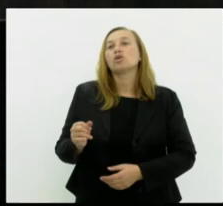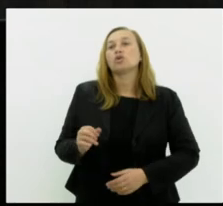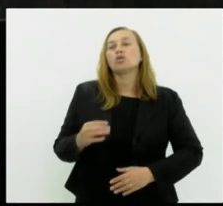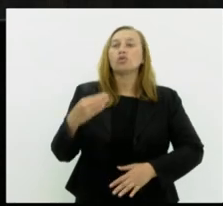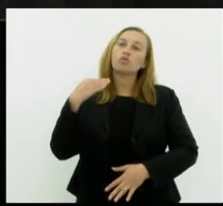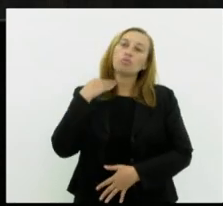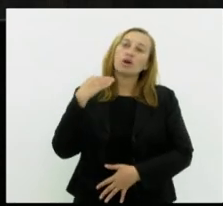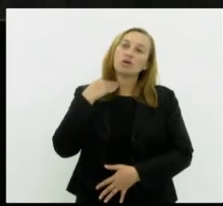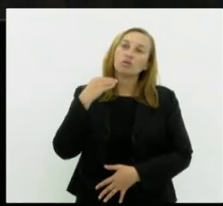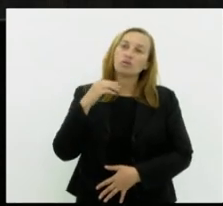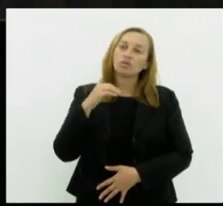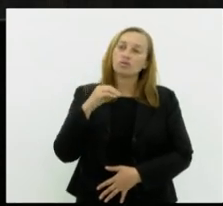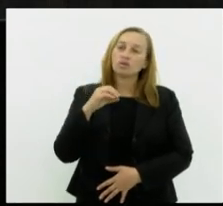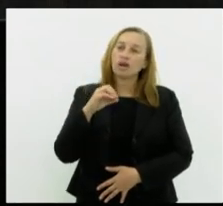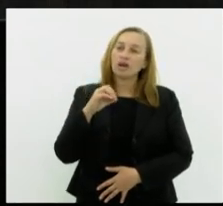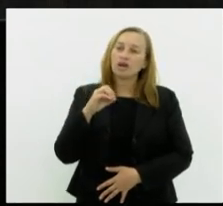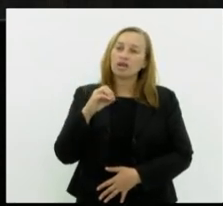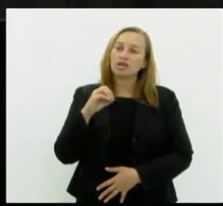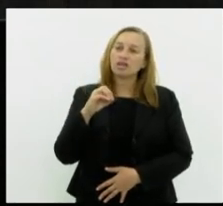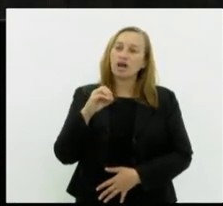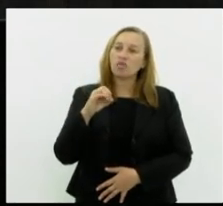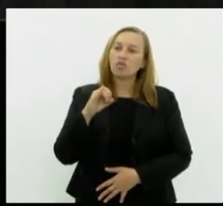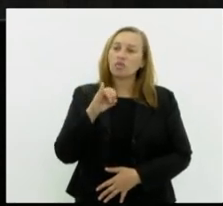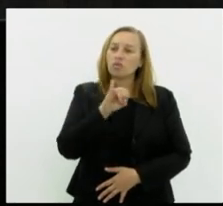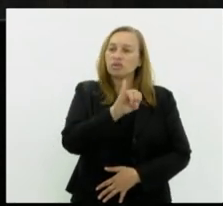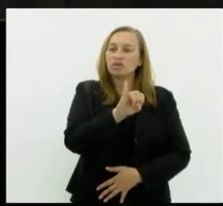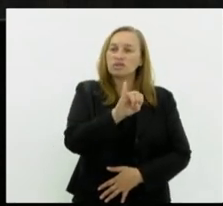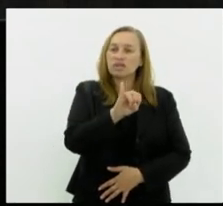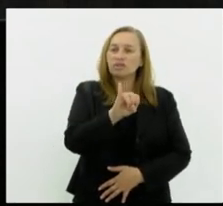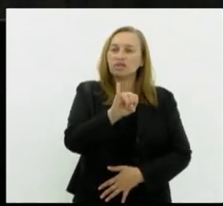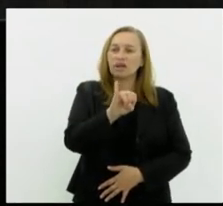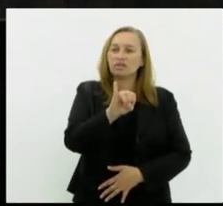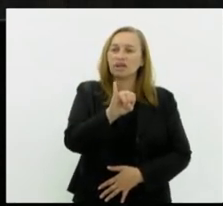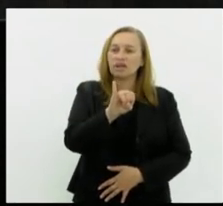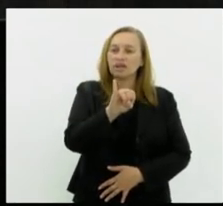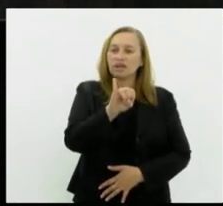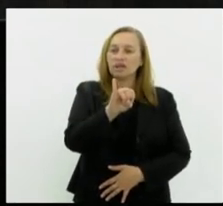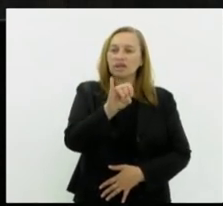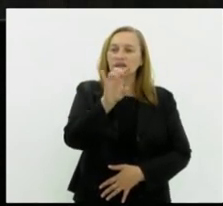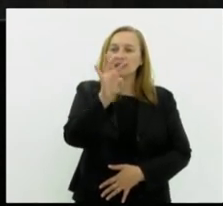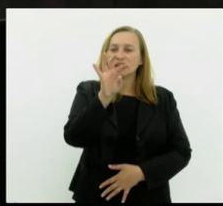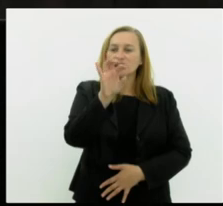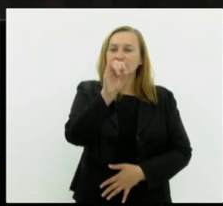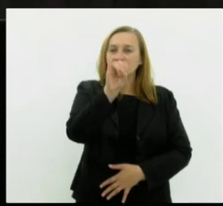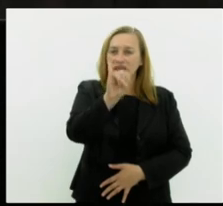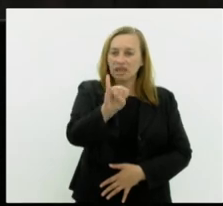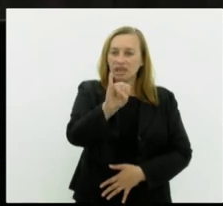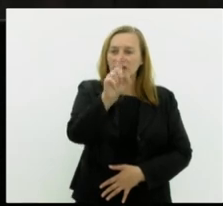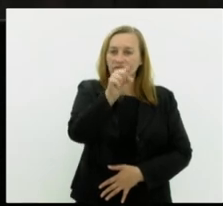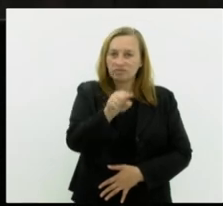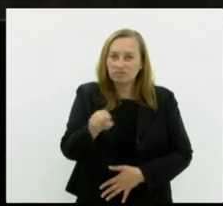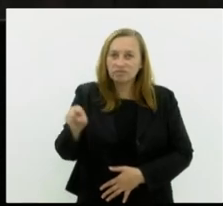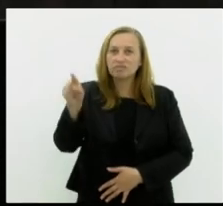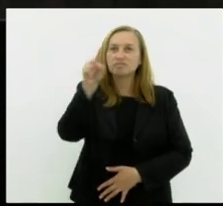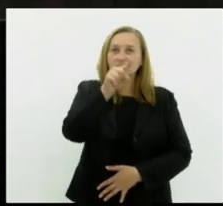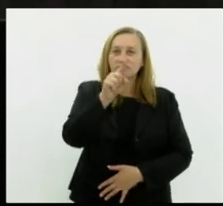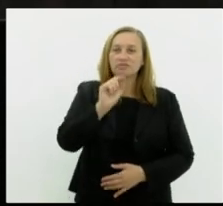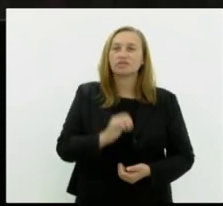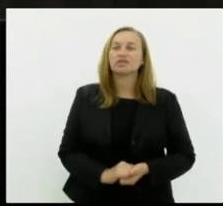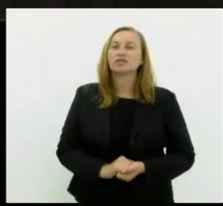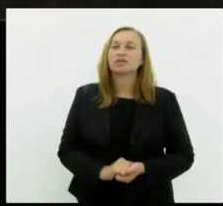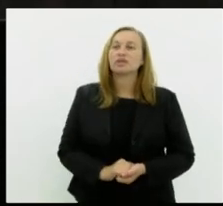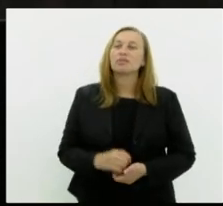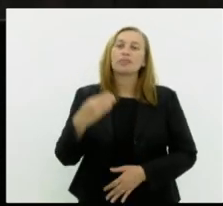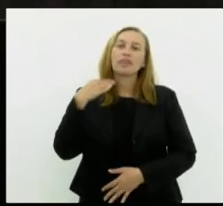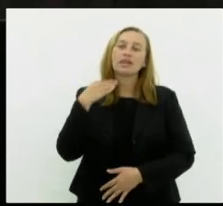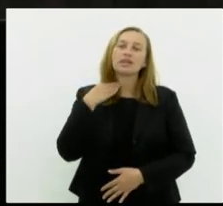isso, o dinheiro que foi injetado para sanear o Banerje, para ser comprado